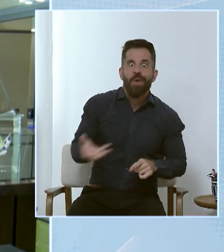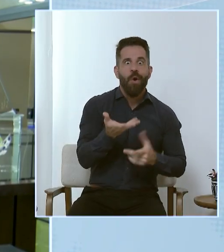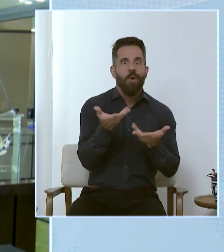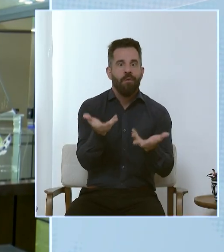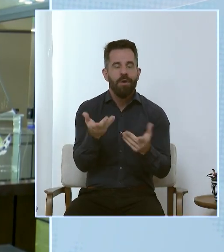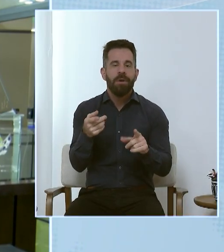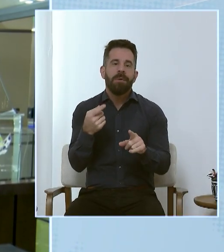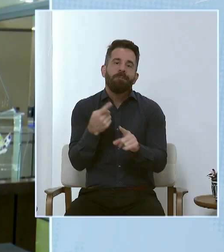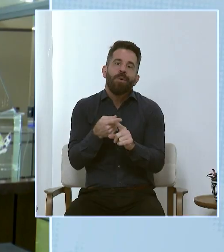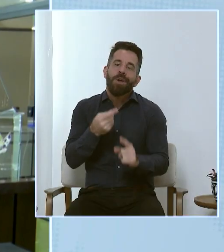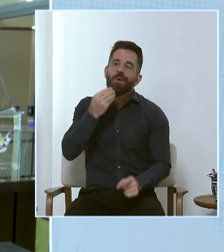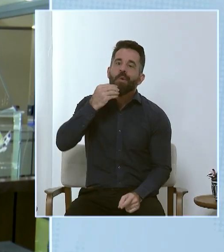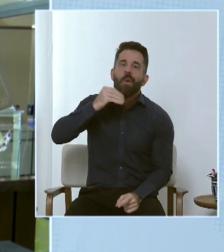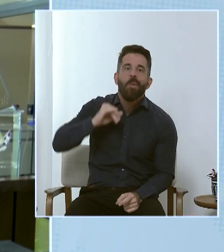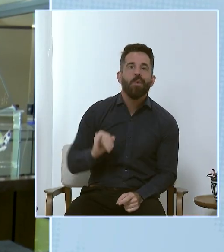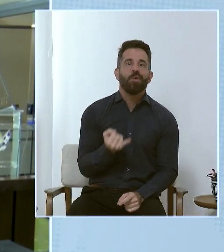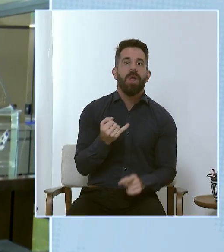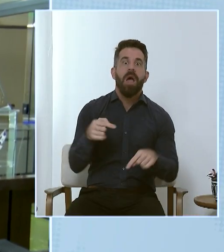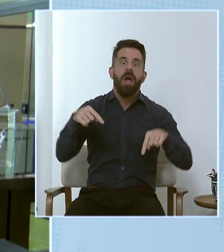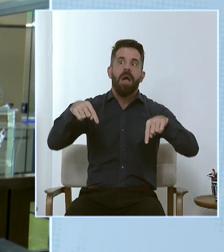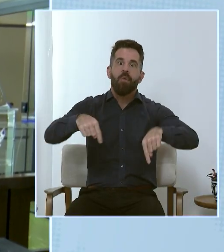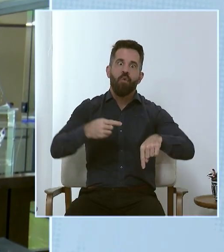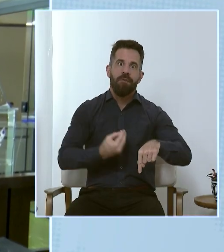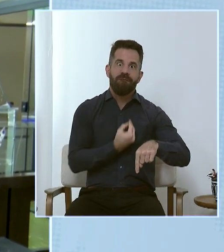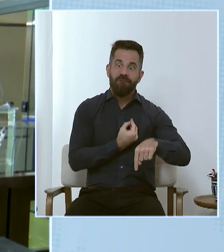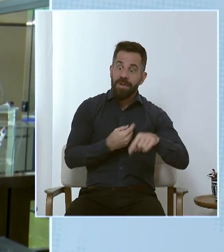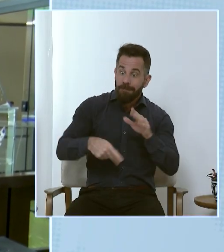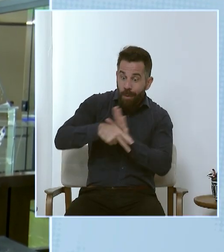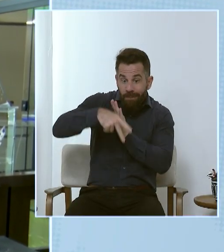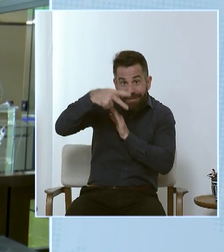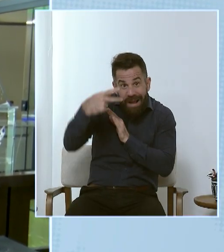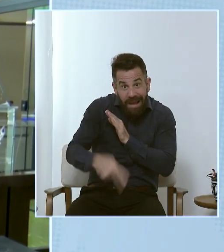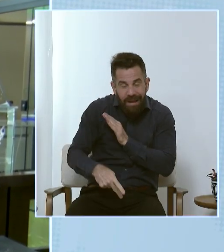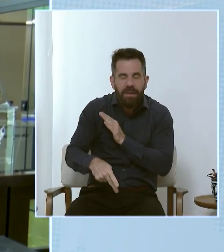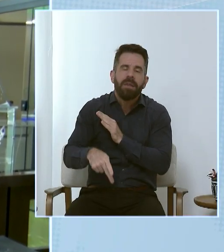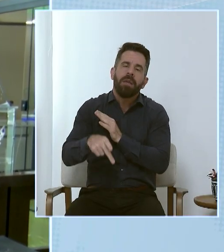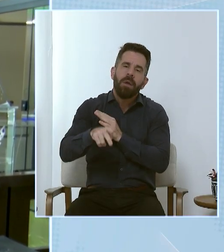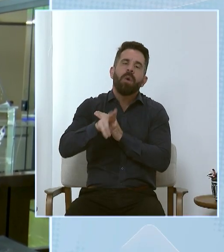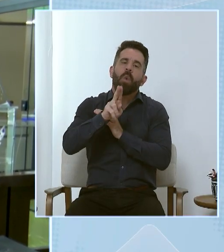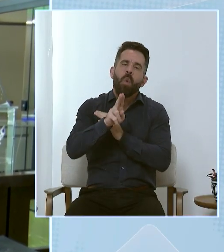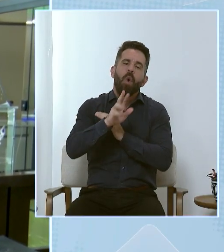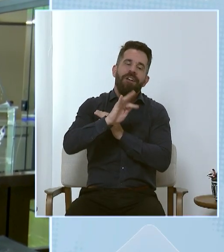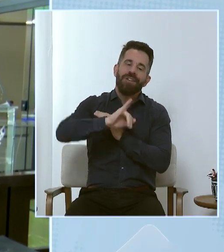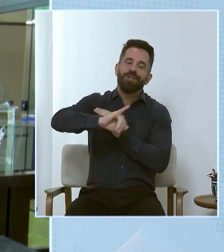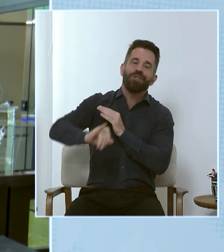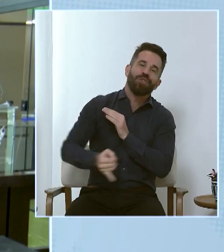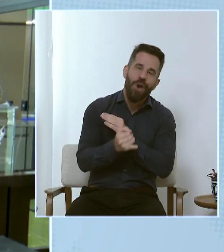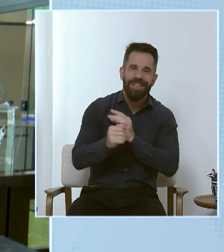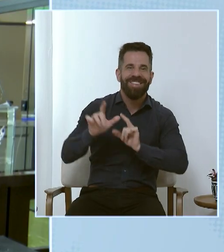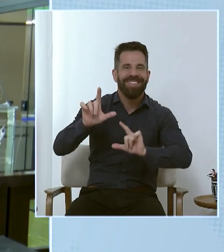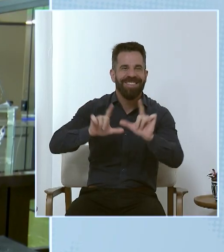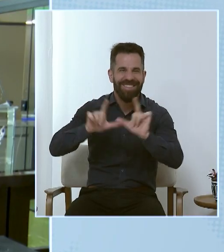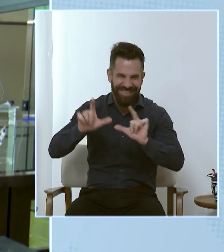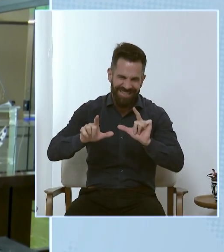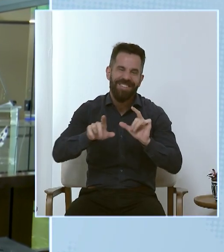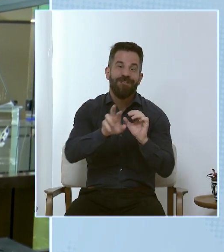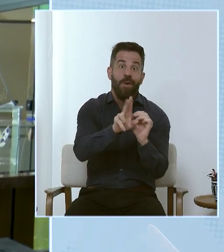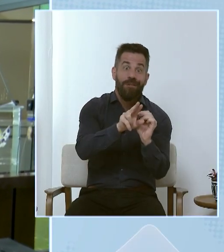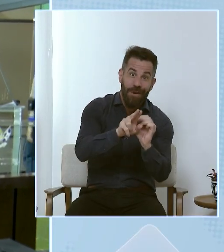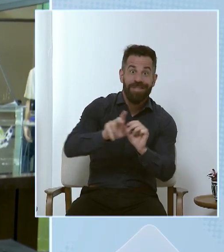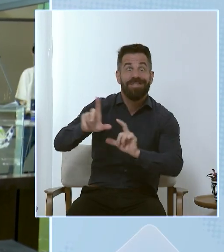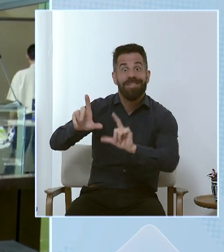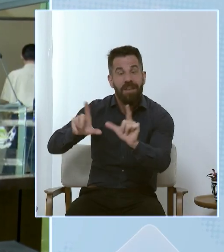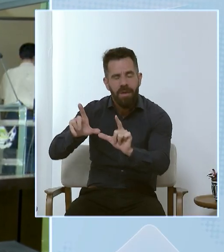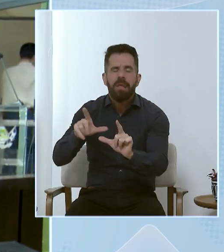essa oportunidade, né, de ter agora a nossa TV, a UFJ TV, aumenta as probabilidades,